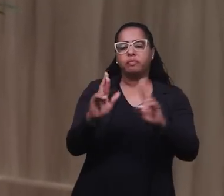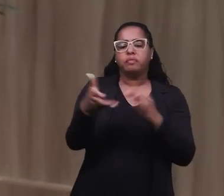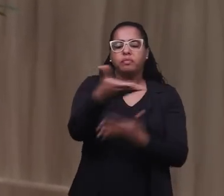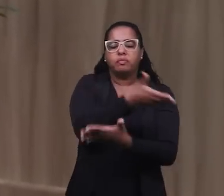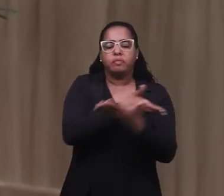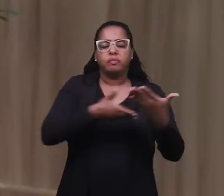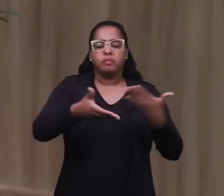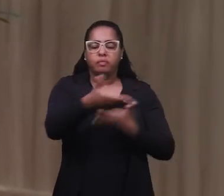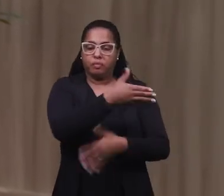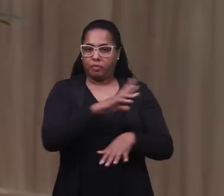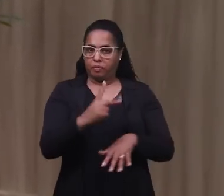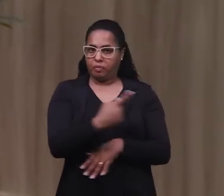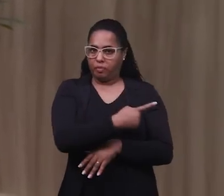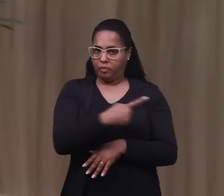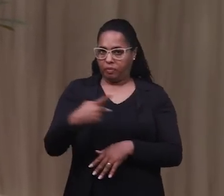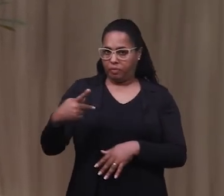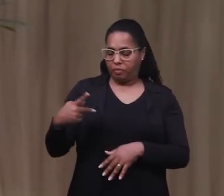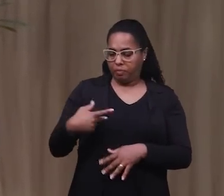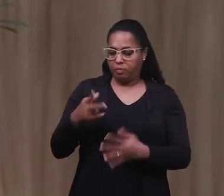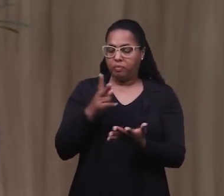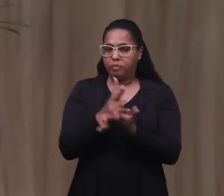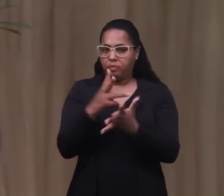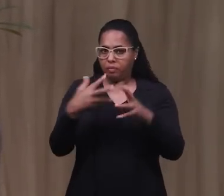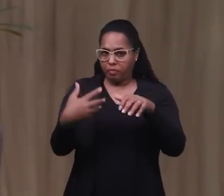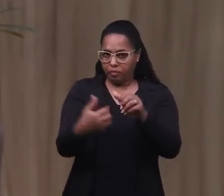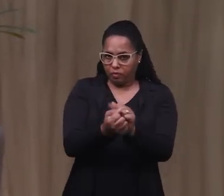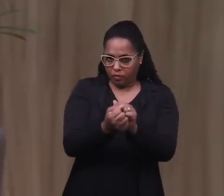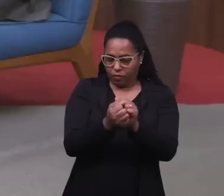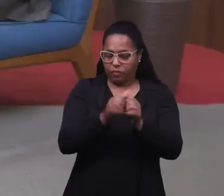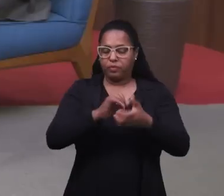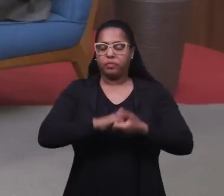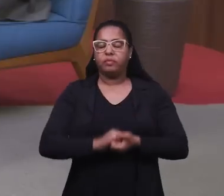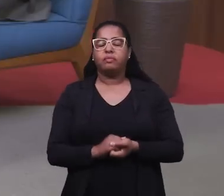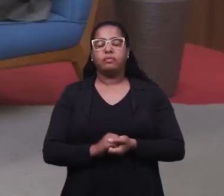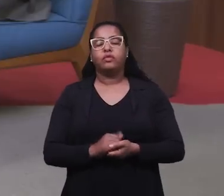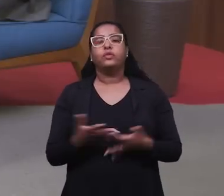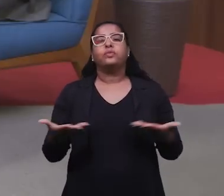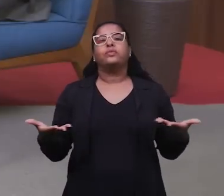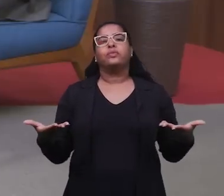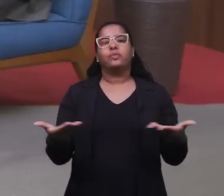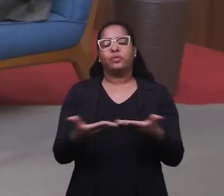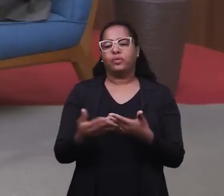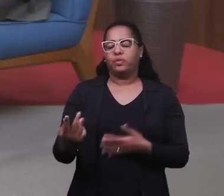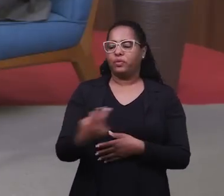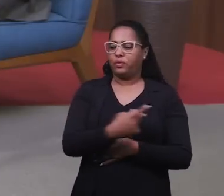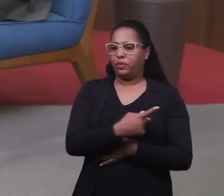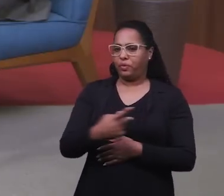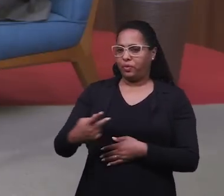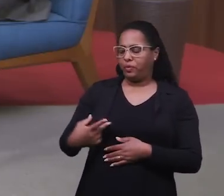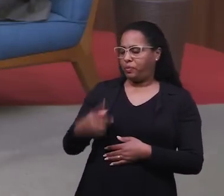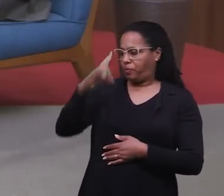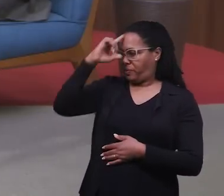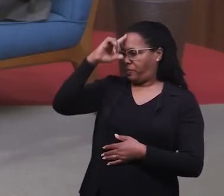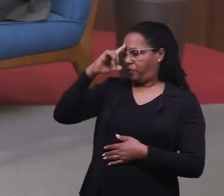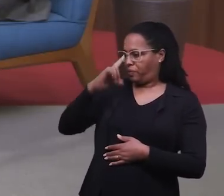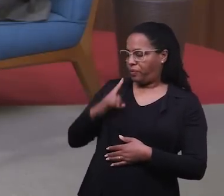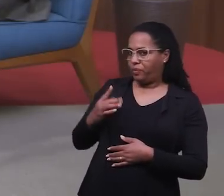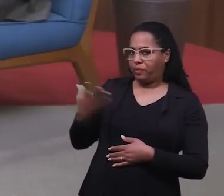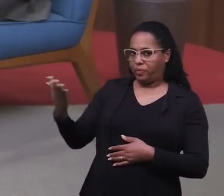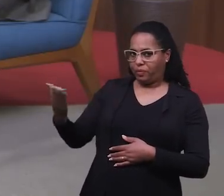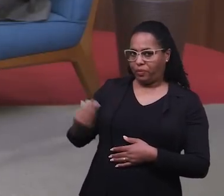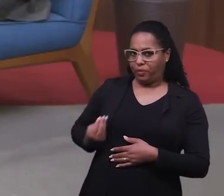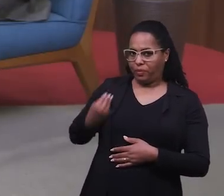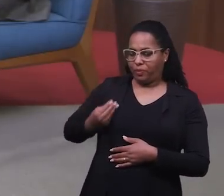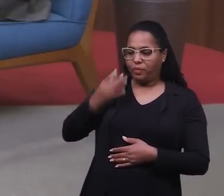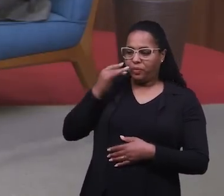da participação dos companheiros, pastores, que estão sempre comigo aqui. E eu recebo hoje o pastor Daniel Moreira, que está